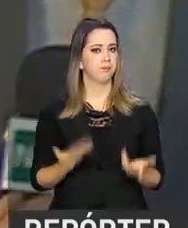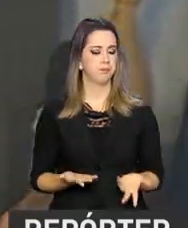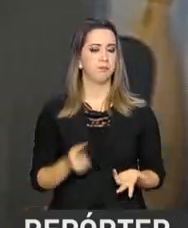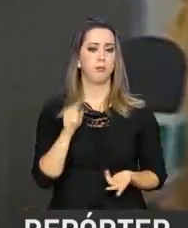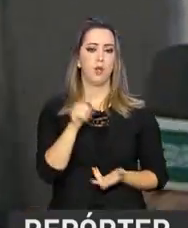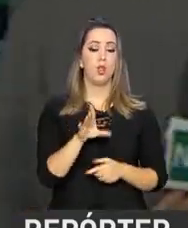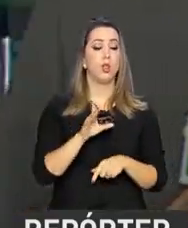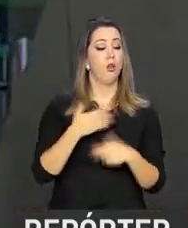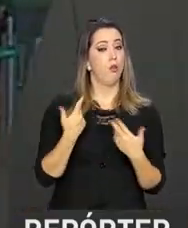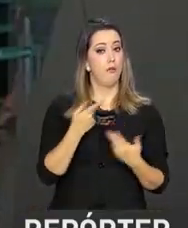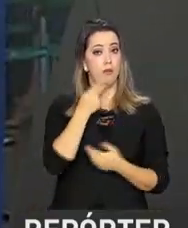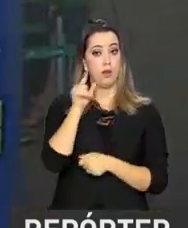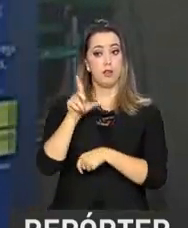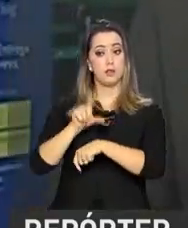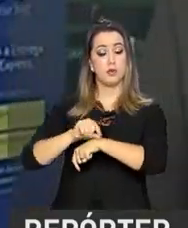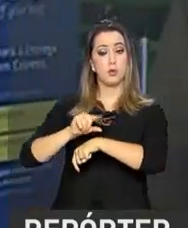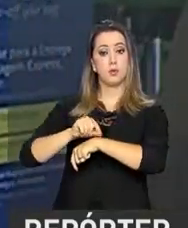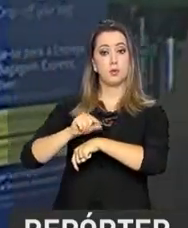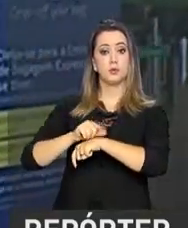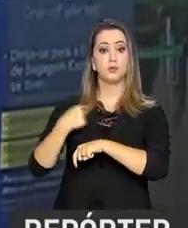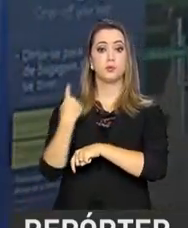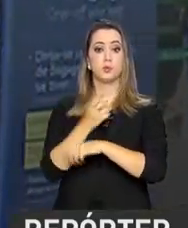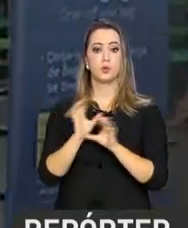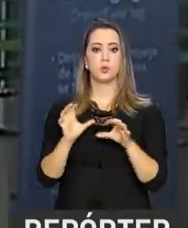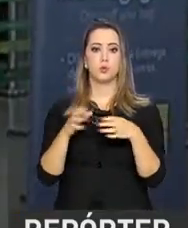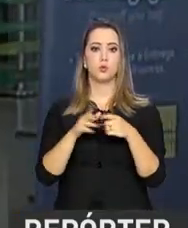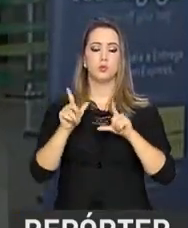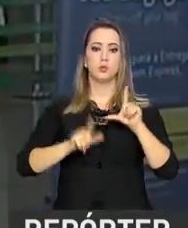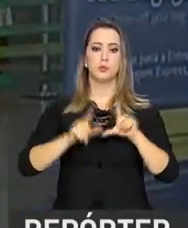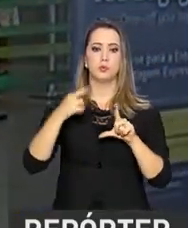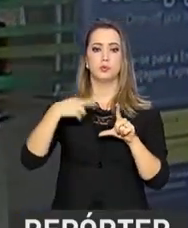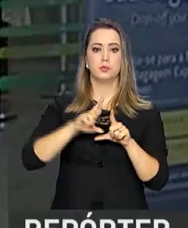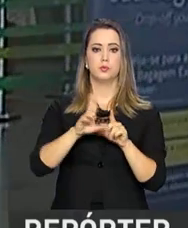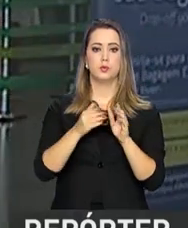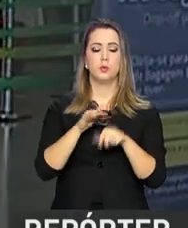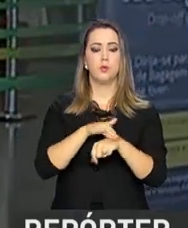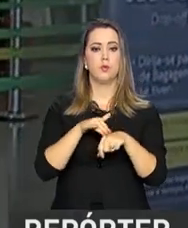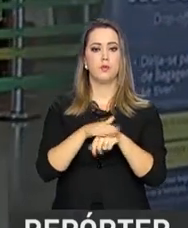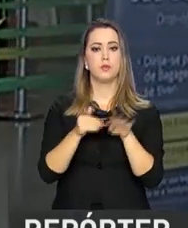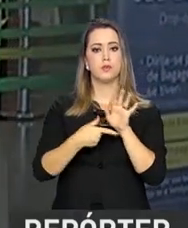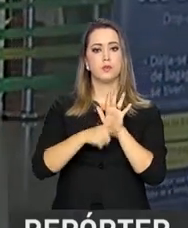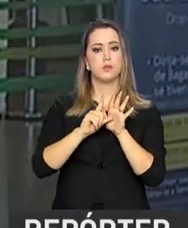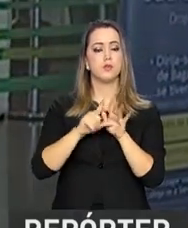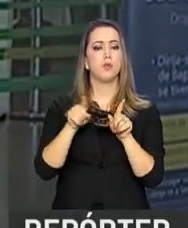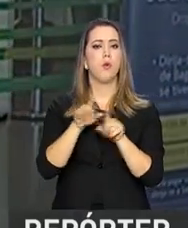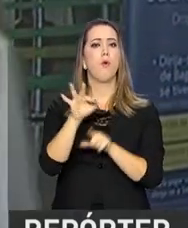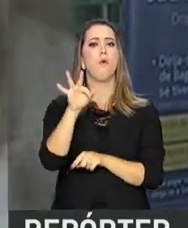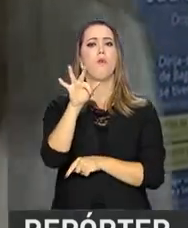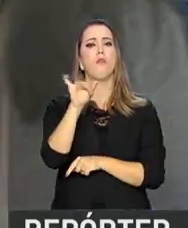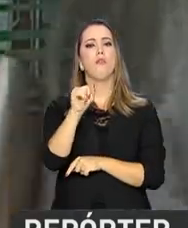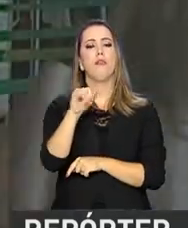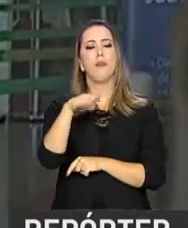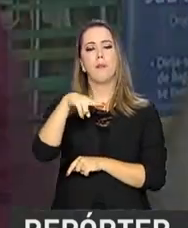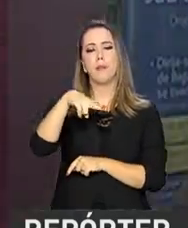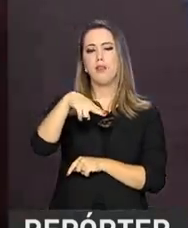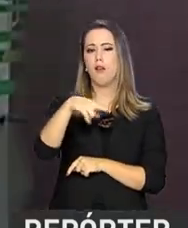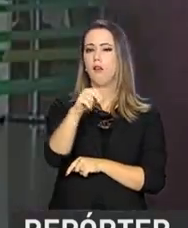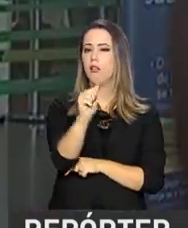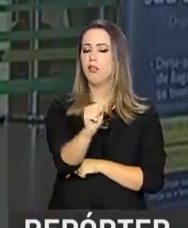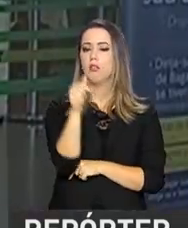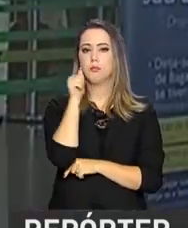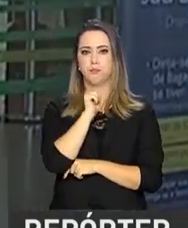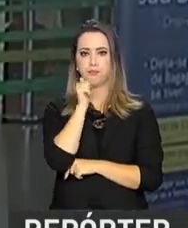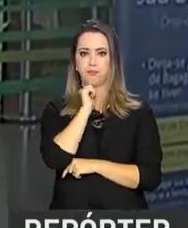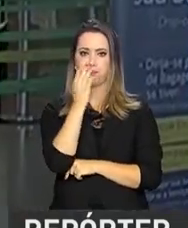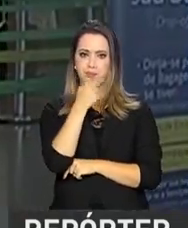da pontualidade, nossa equipe da TV NBR conversou mais cedo com Fabiana Todesco. Ela trabalha na Secretaria